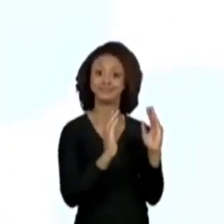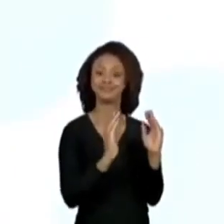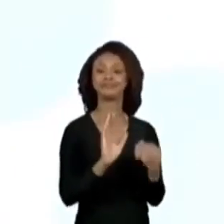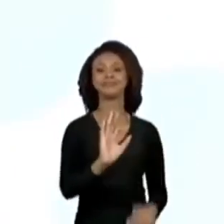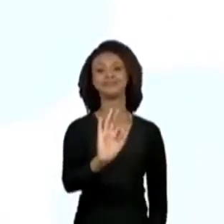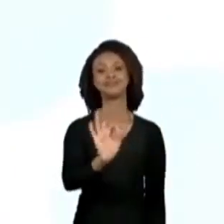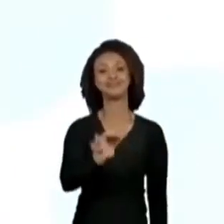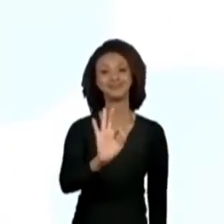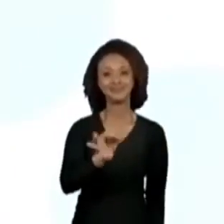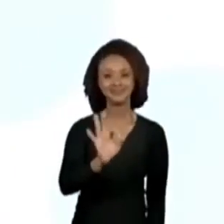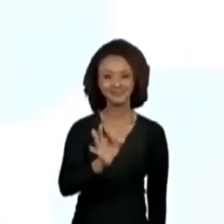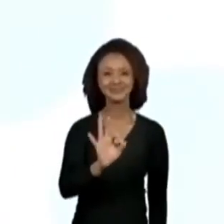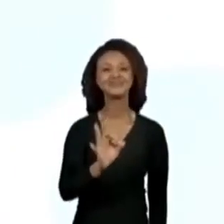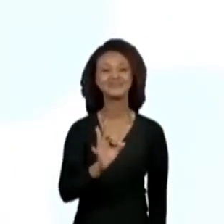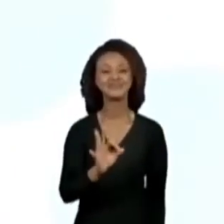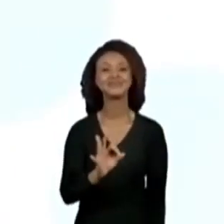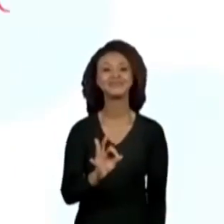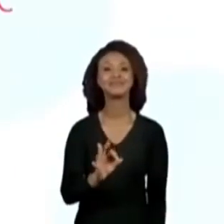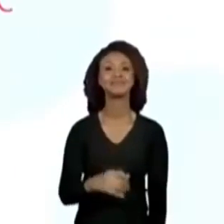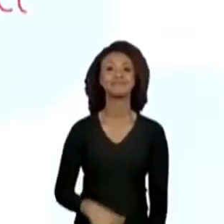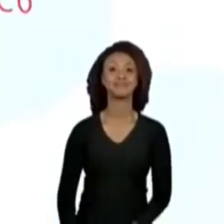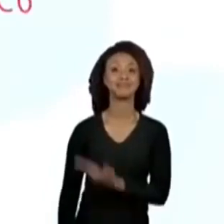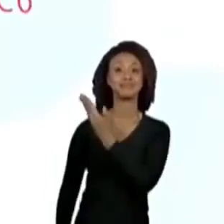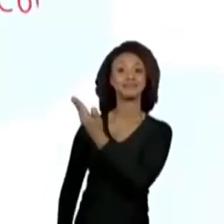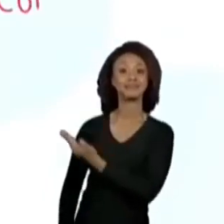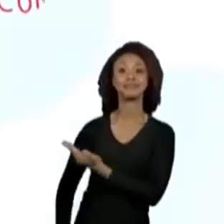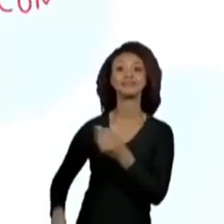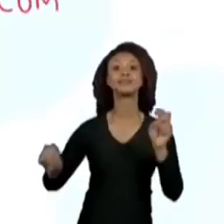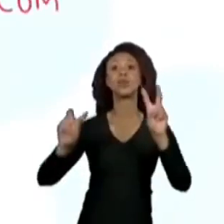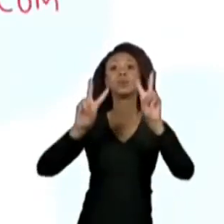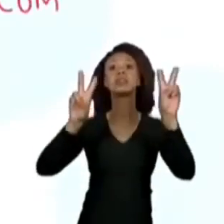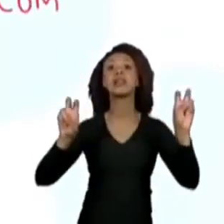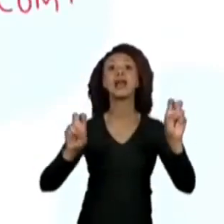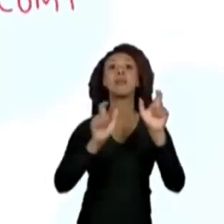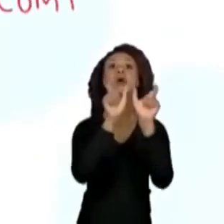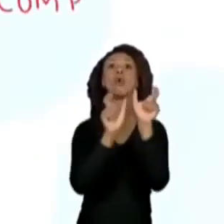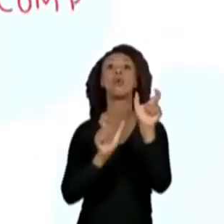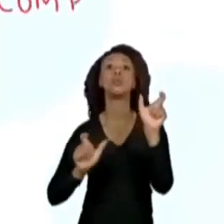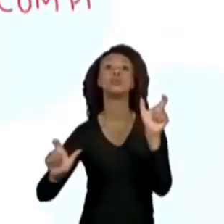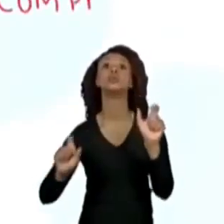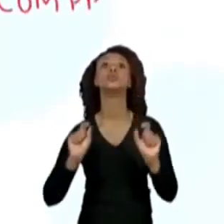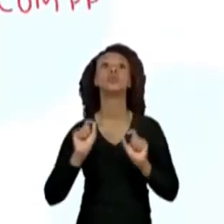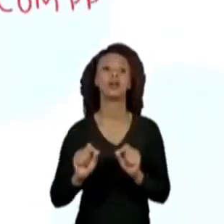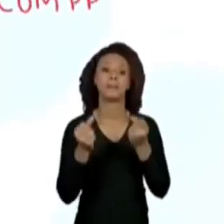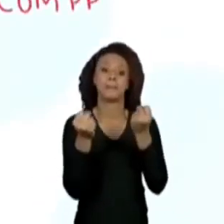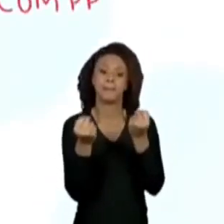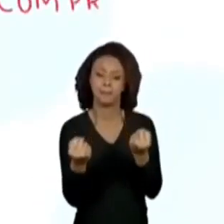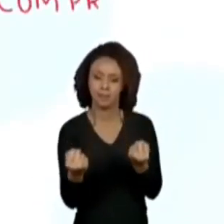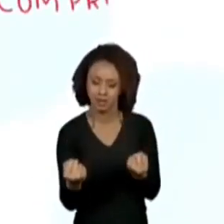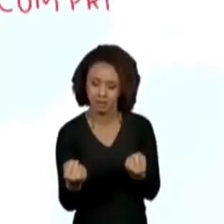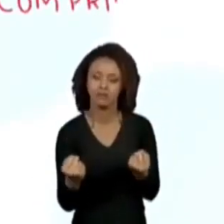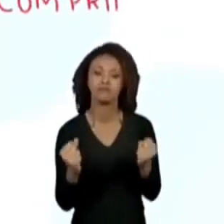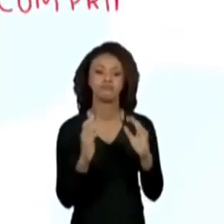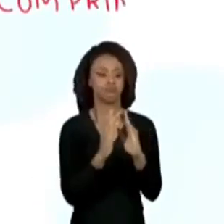imagem, a gente colocou, né? A gente estava aprendendo exatamente isso.